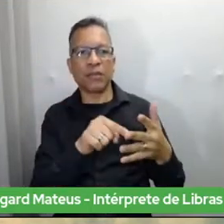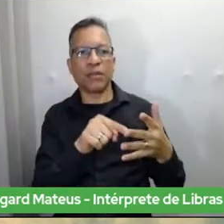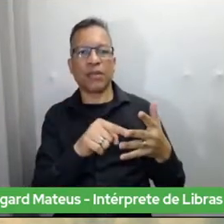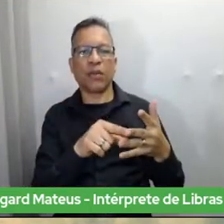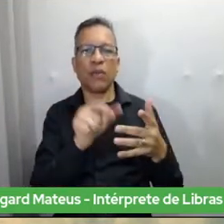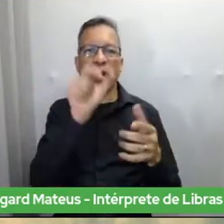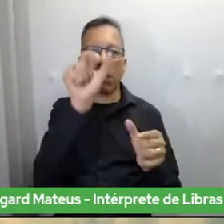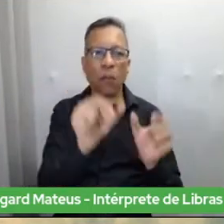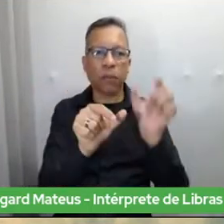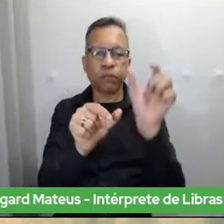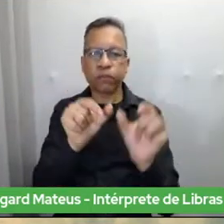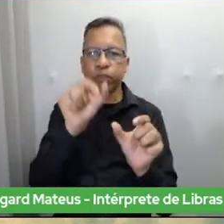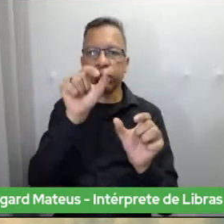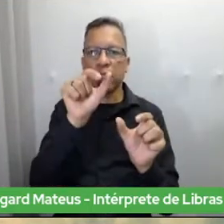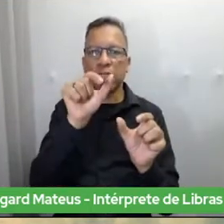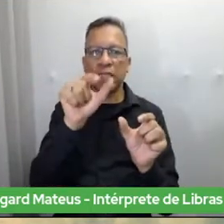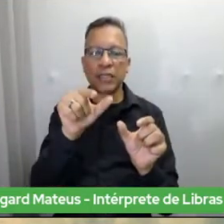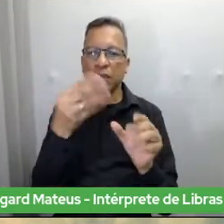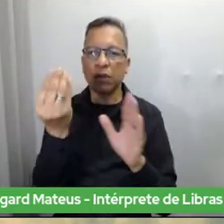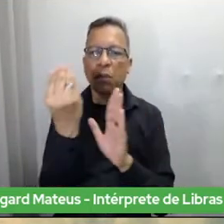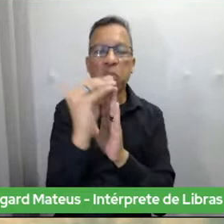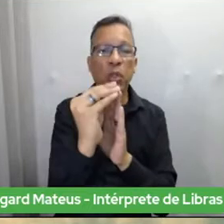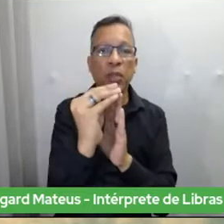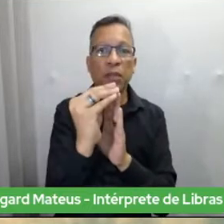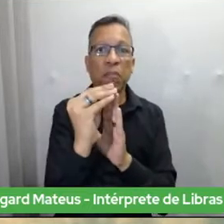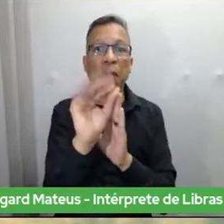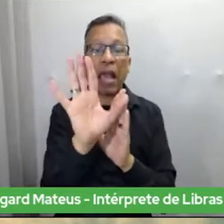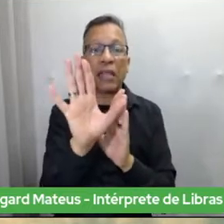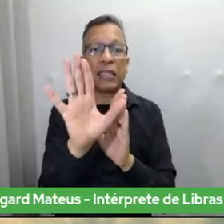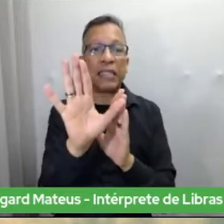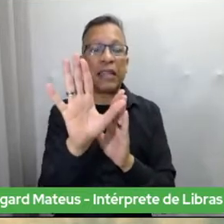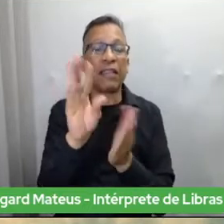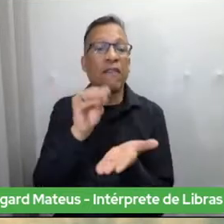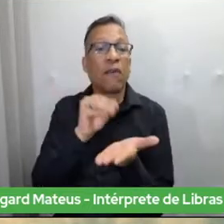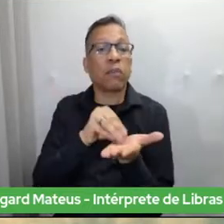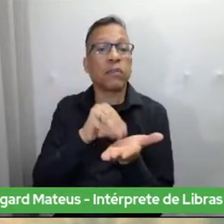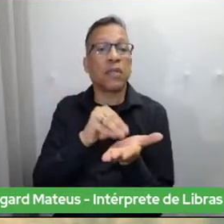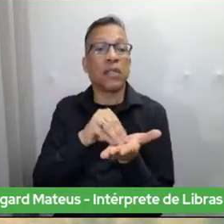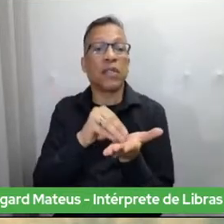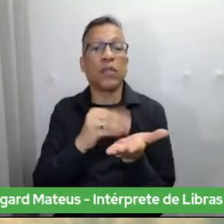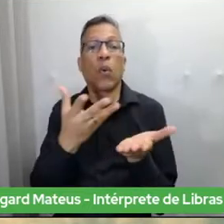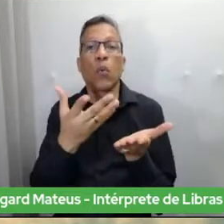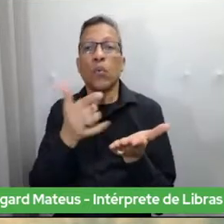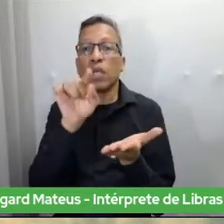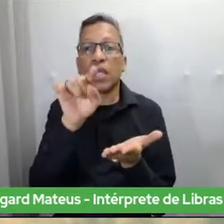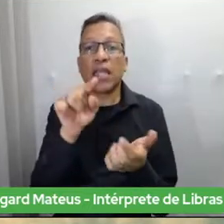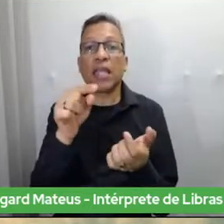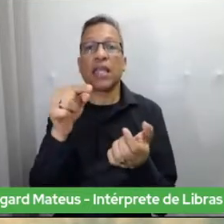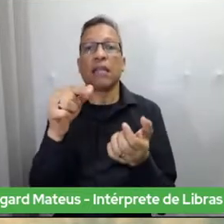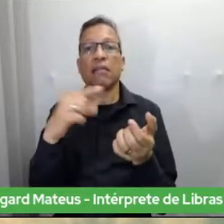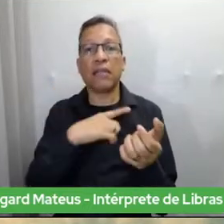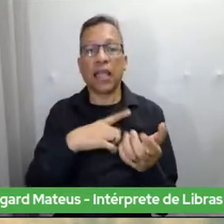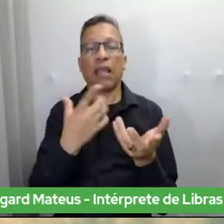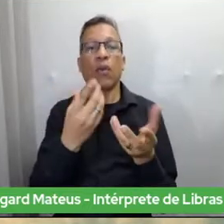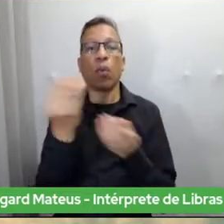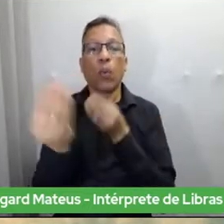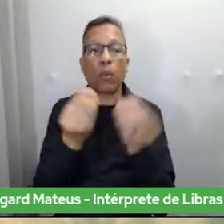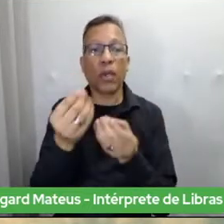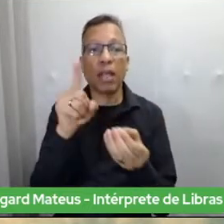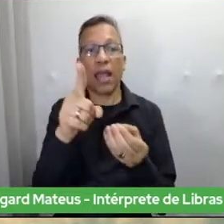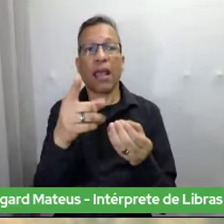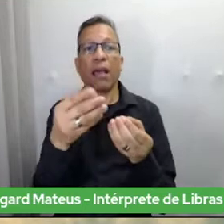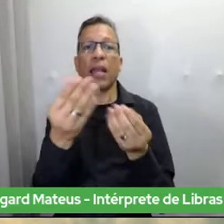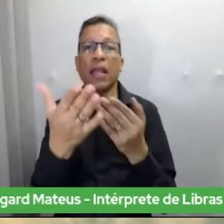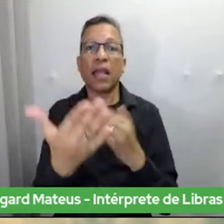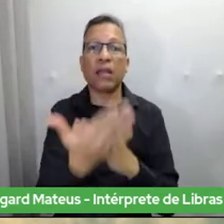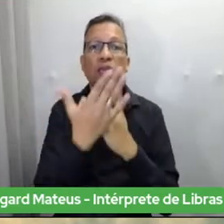ele simplesmente armazenou ali, mas ele não tem a propriedade daquele dado para descrever para que ele serve, de onde ele